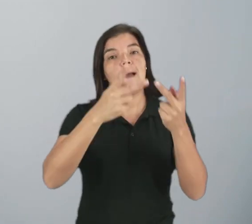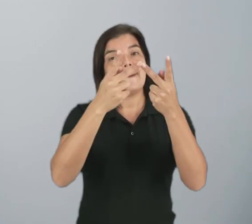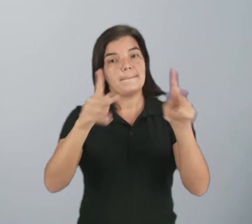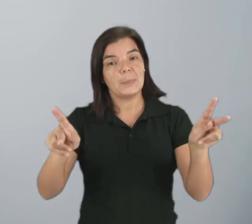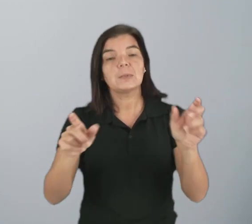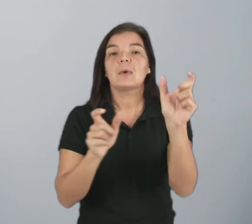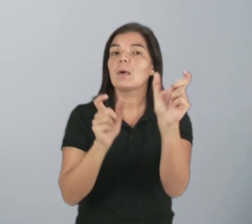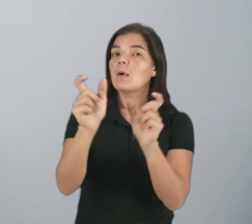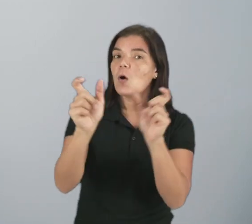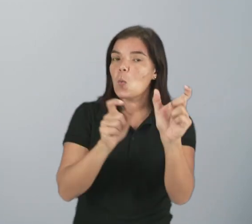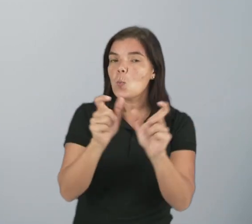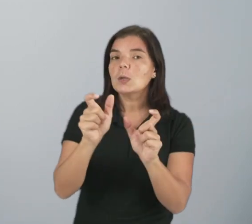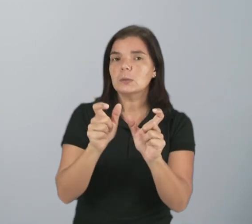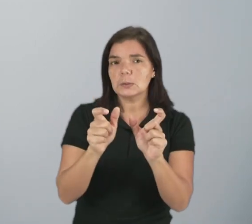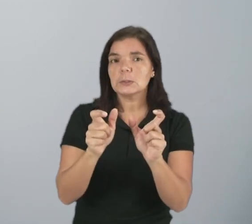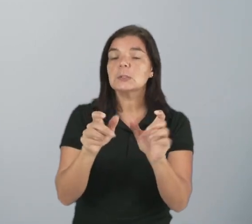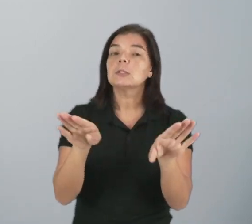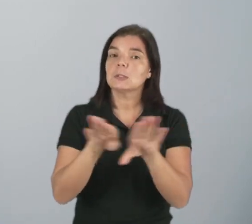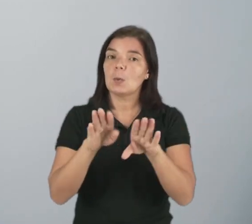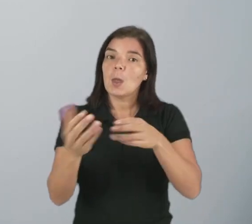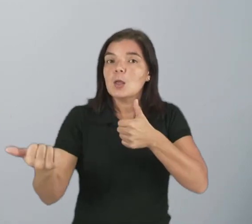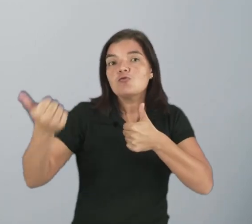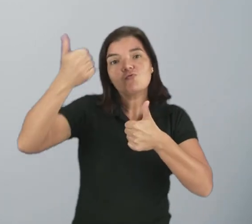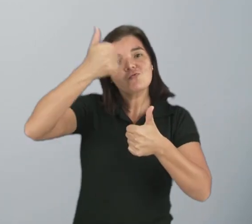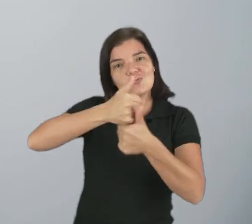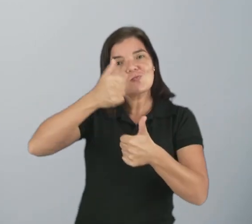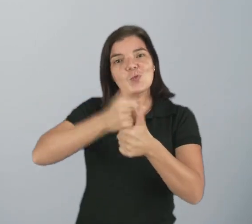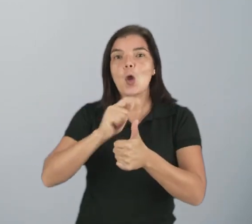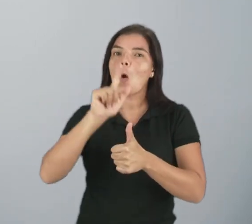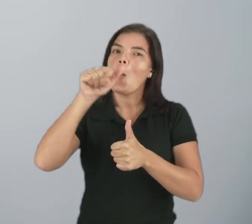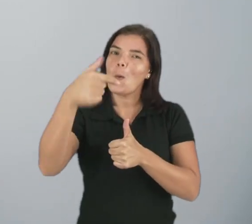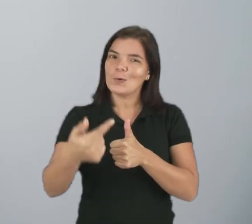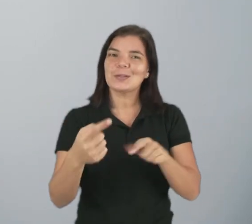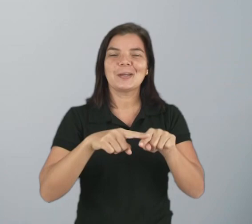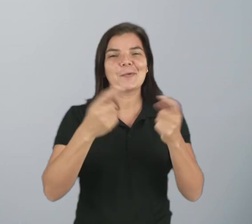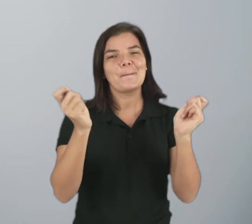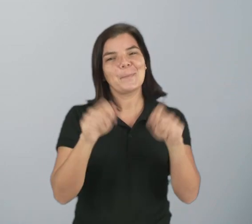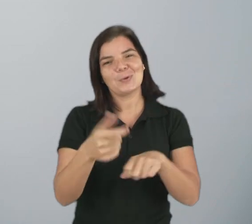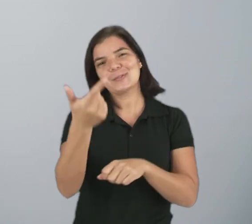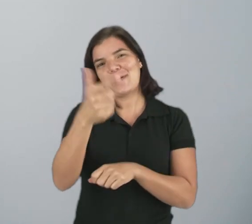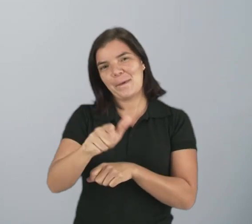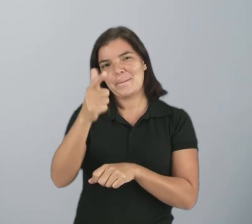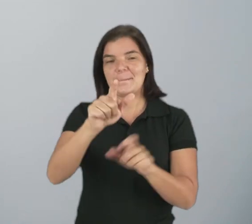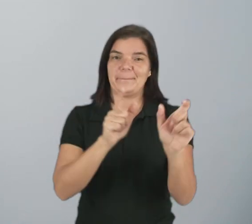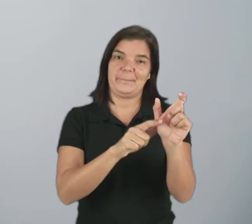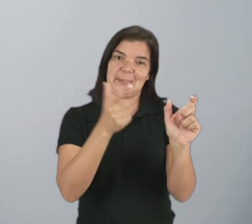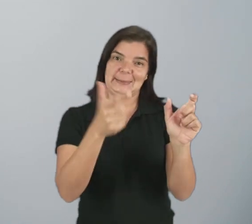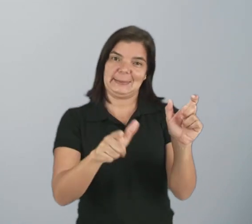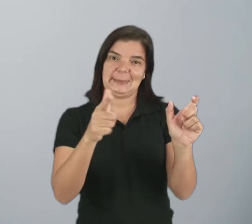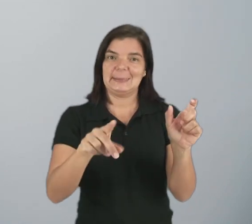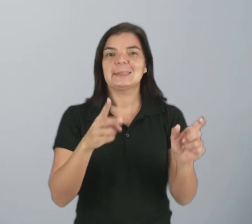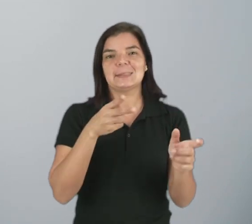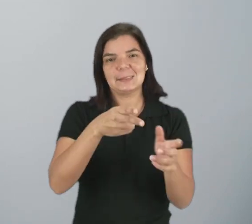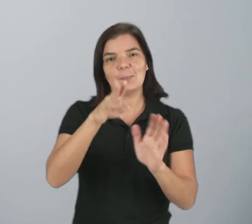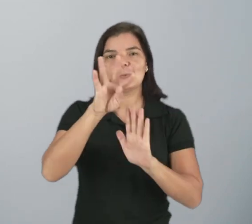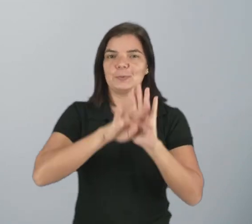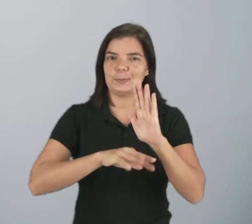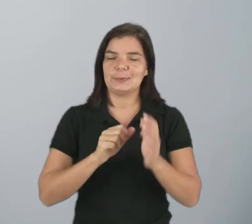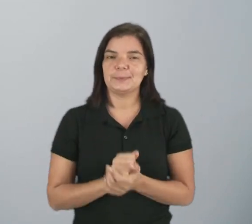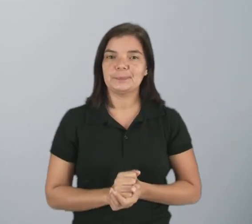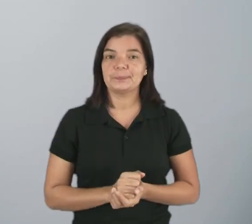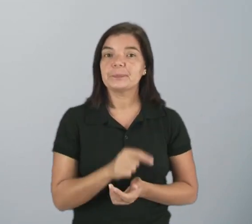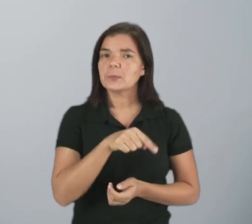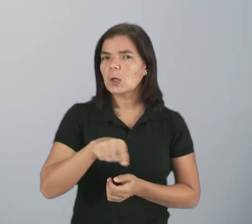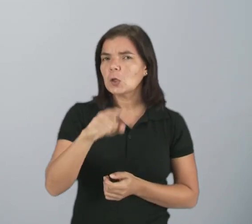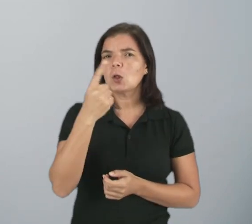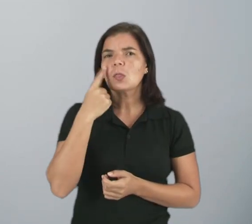preposições, as palavras que cumprem a função de retomar outros termos para que a gente não tenha que repetir esses termos no texto. Então